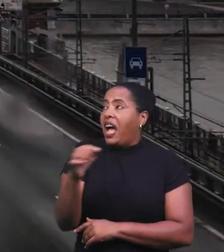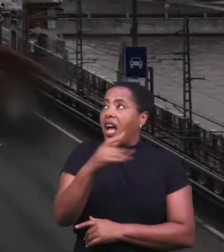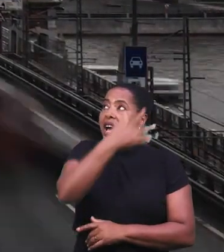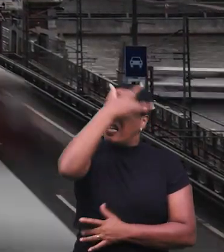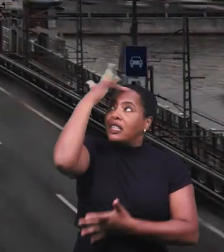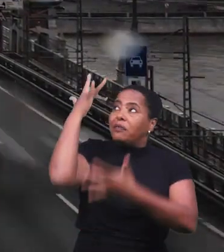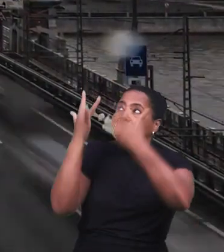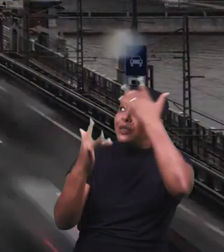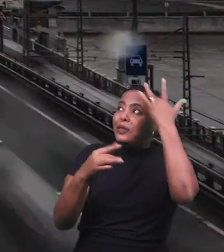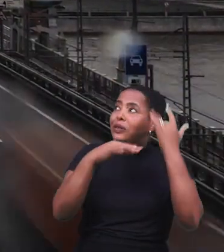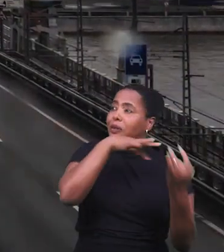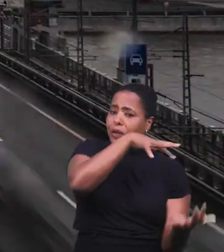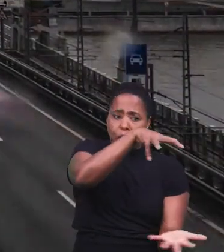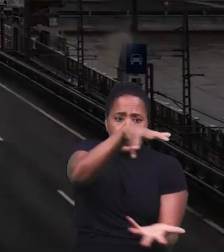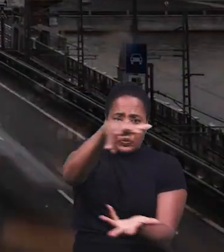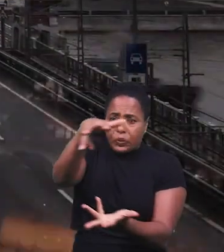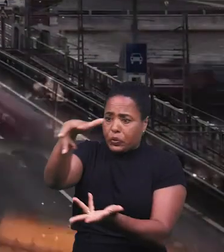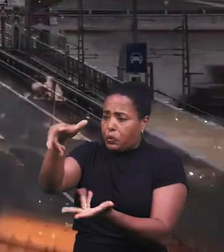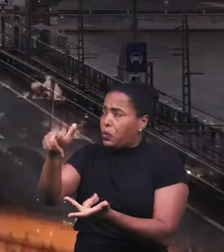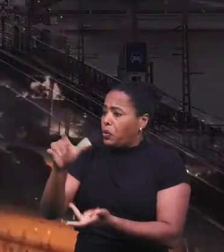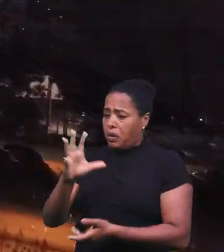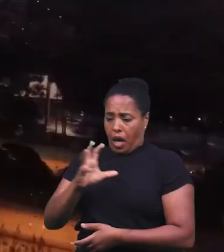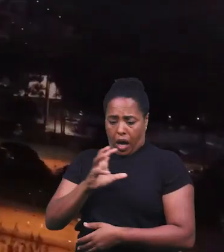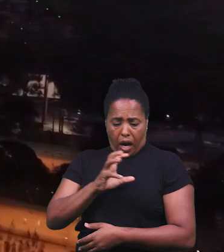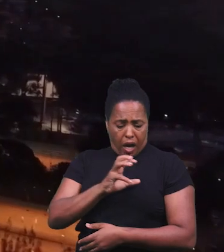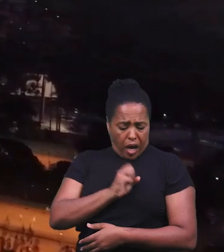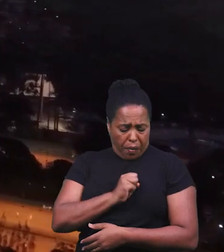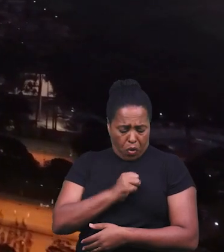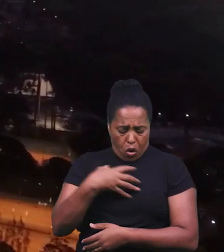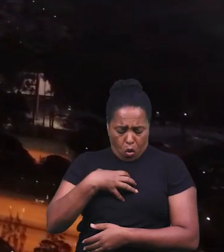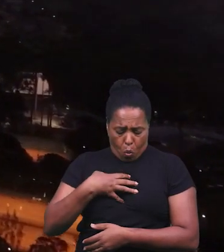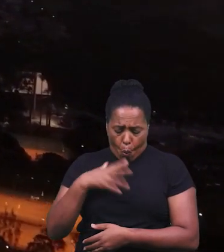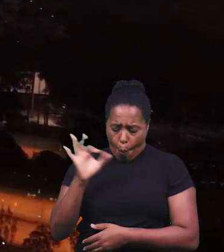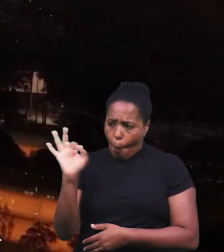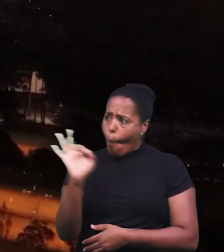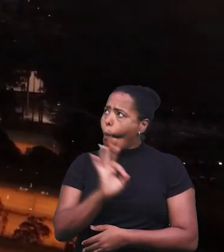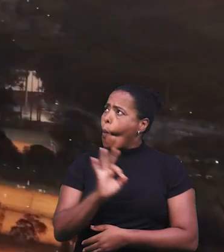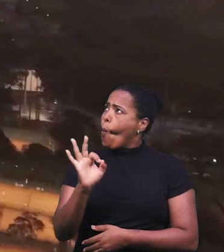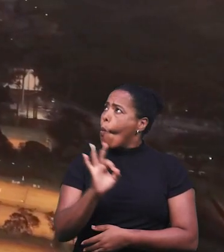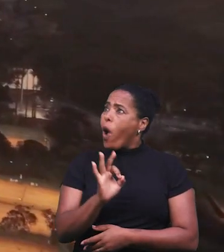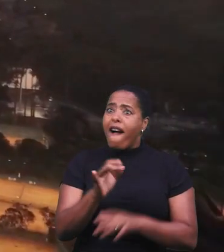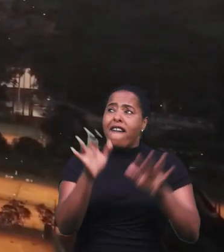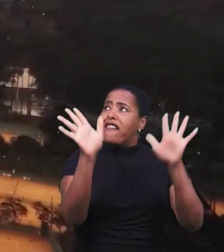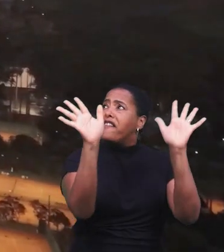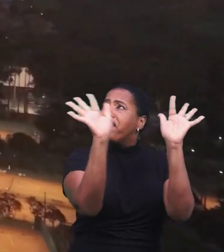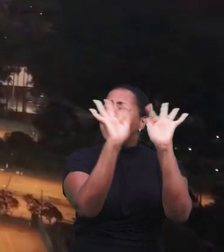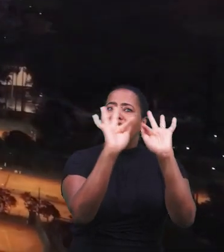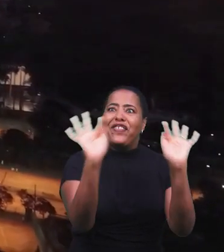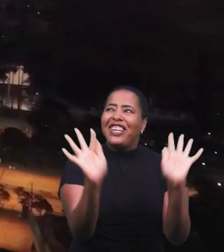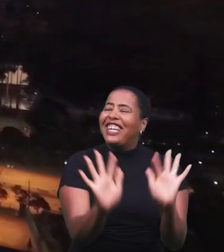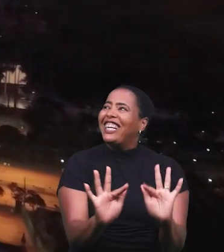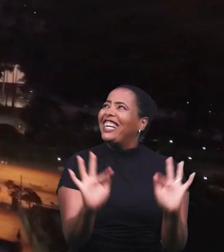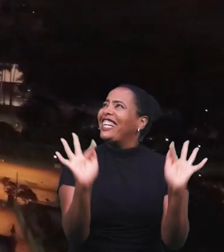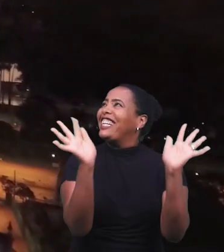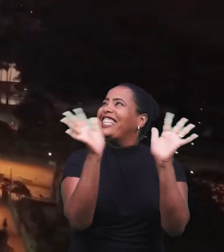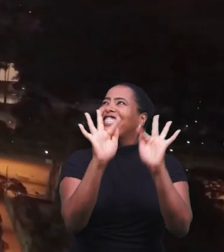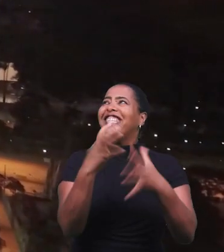é amor, este mundo não sabe o que é